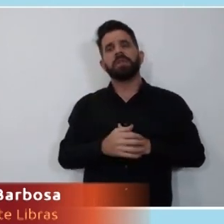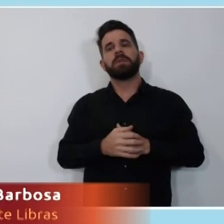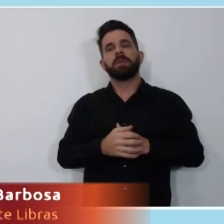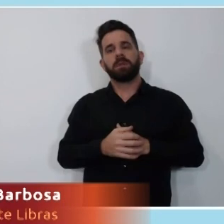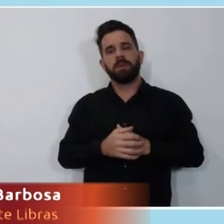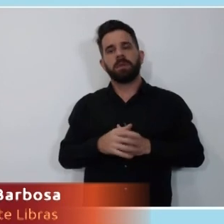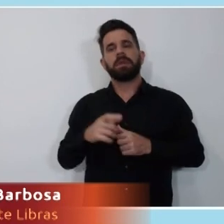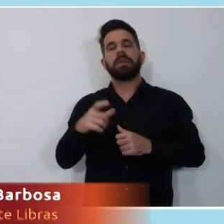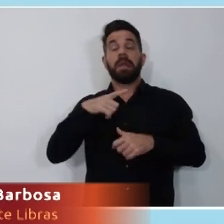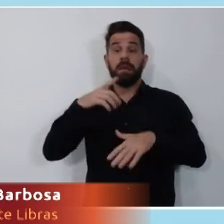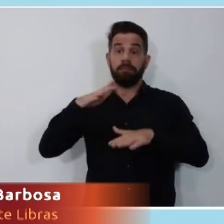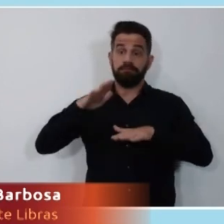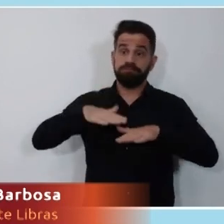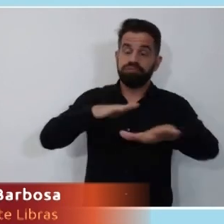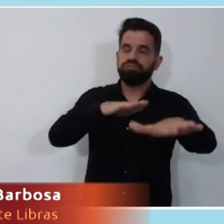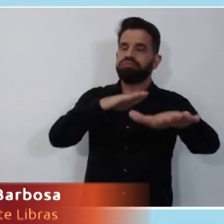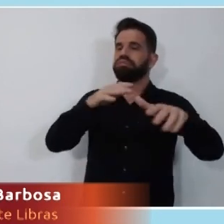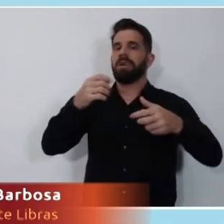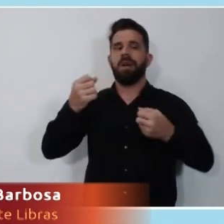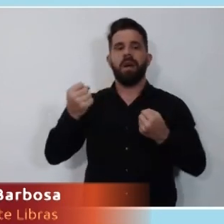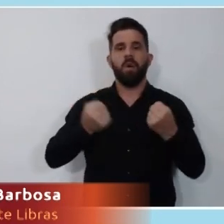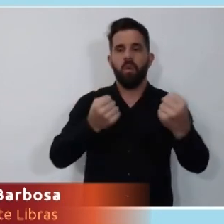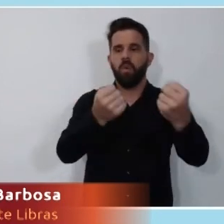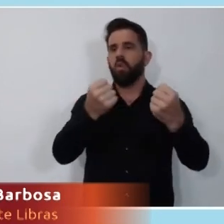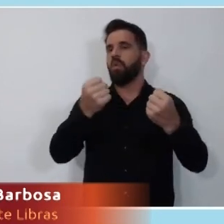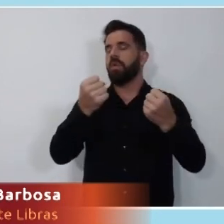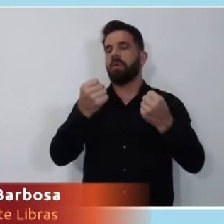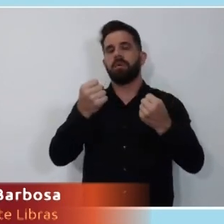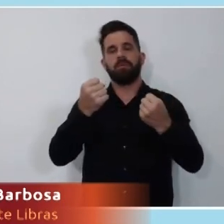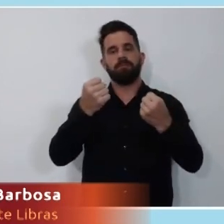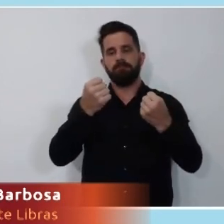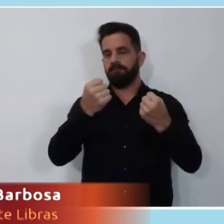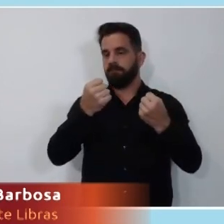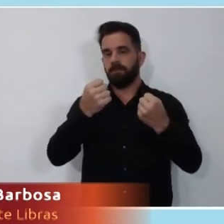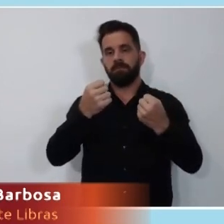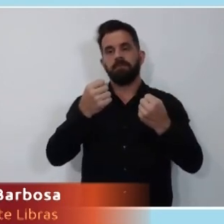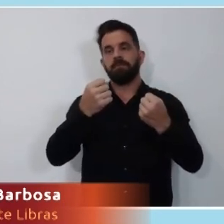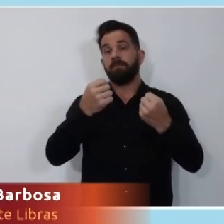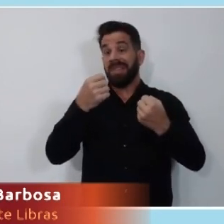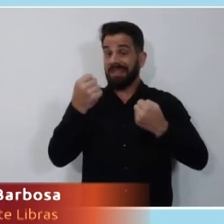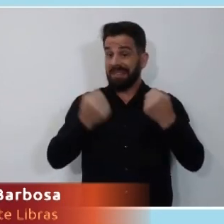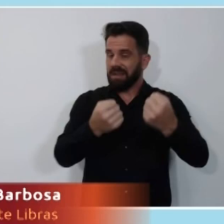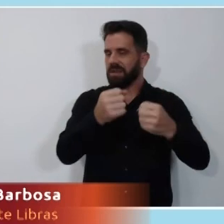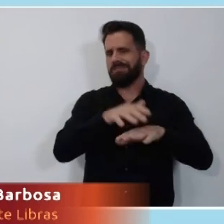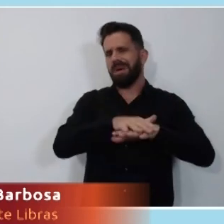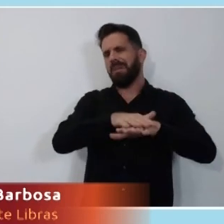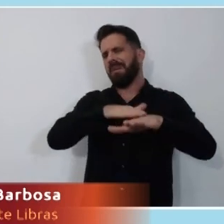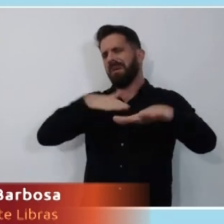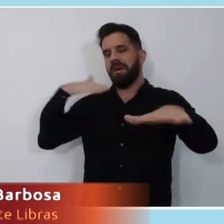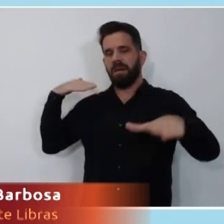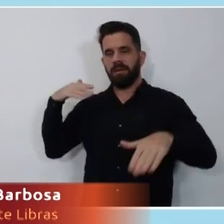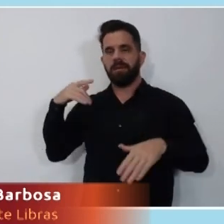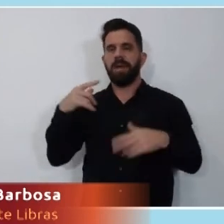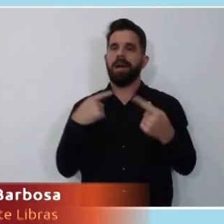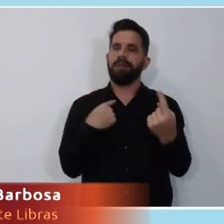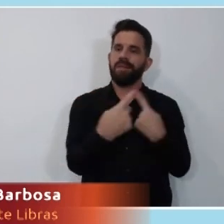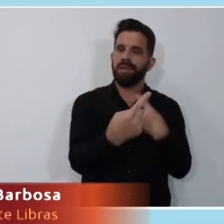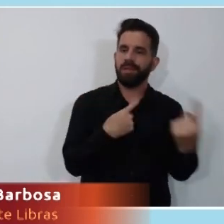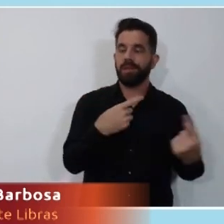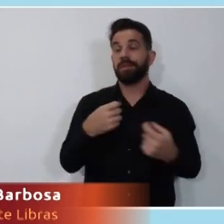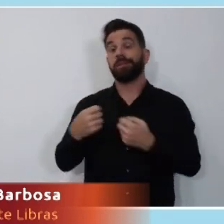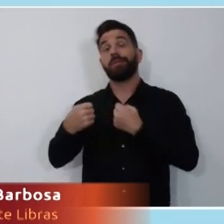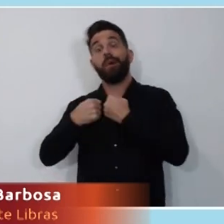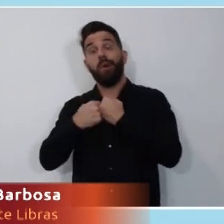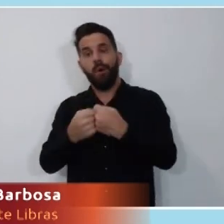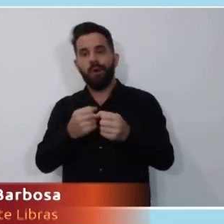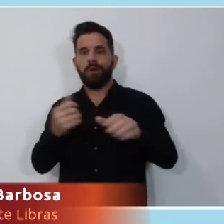de veículos individuais nas avenidas, né? E isso termina atrapalhando os tempos do ônibus, né? Então, nós